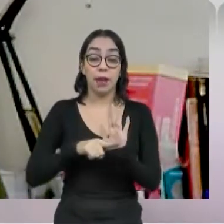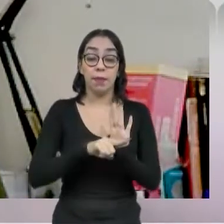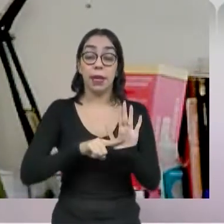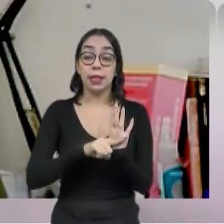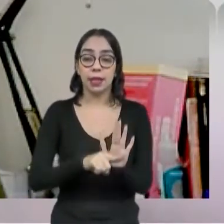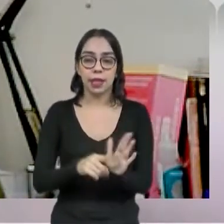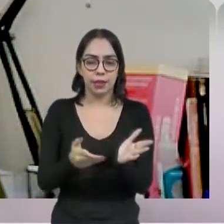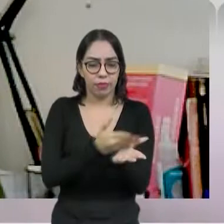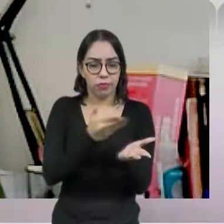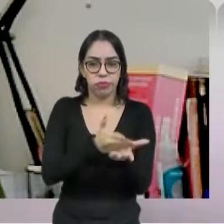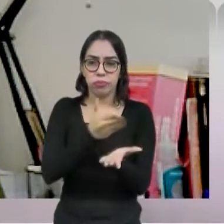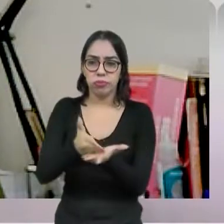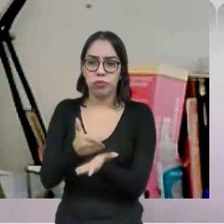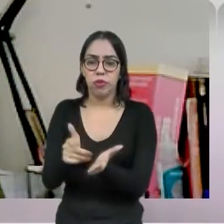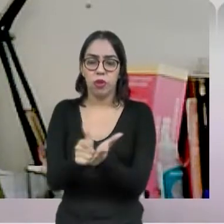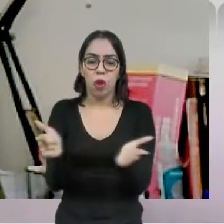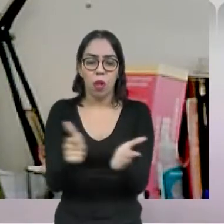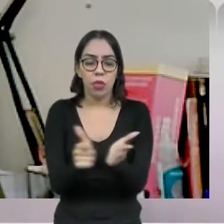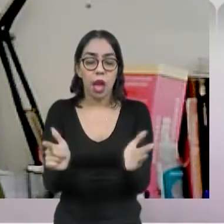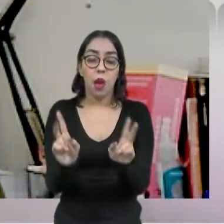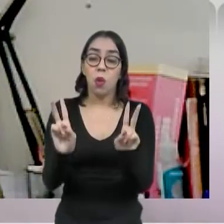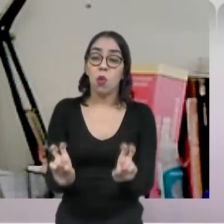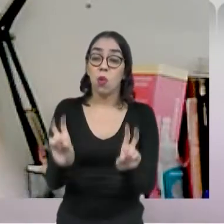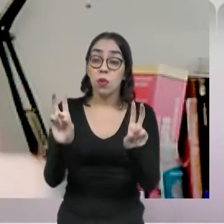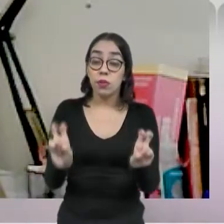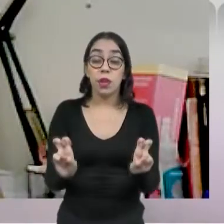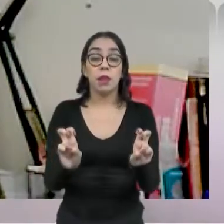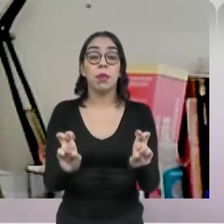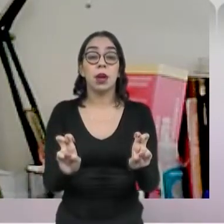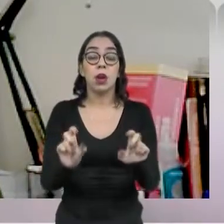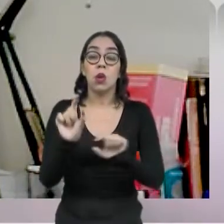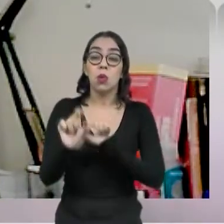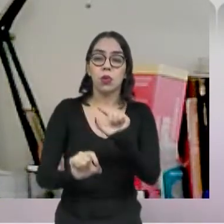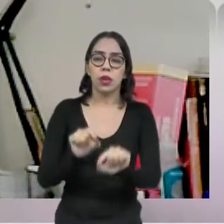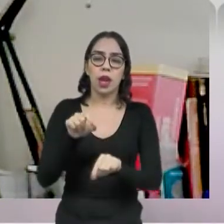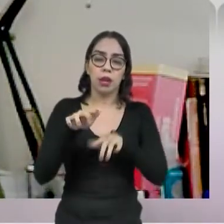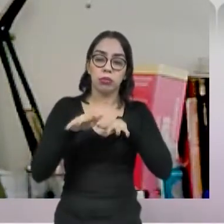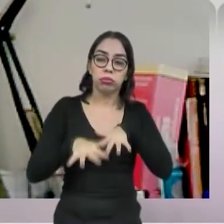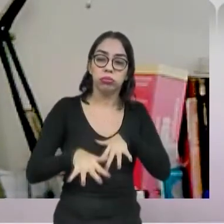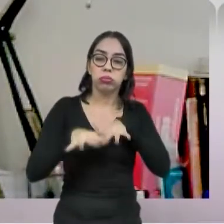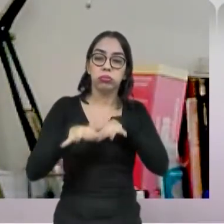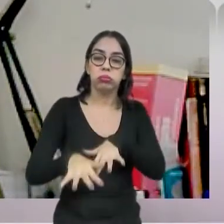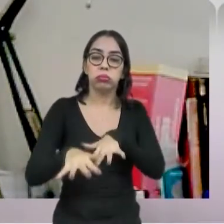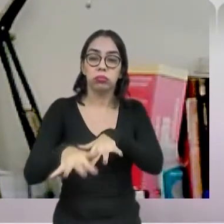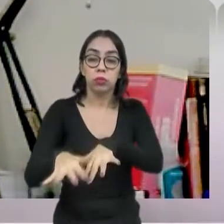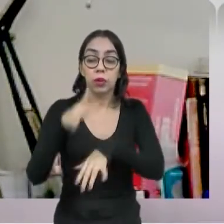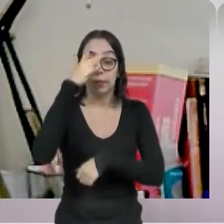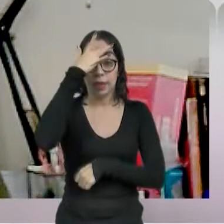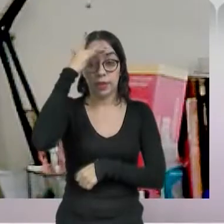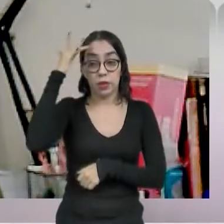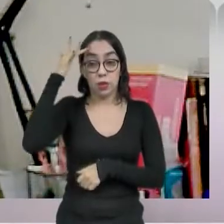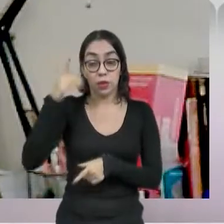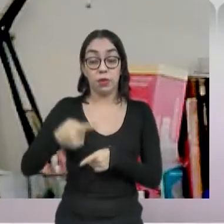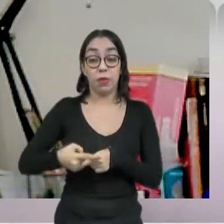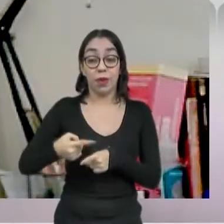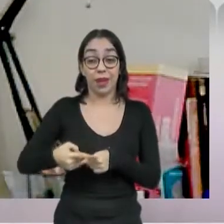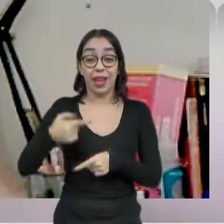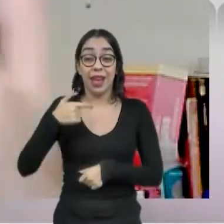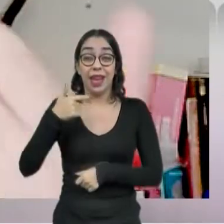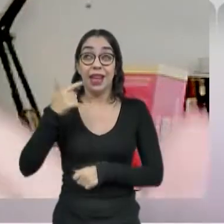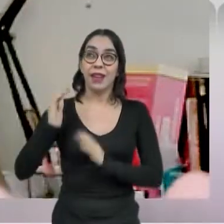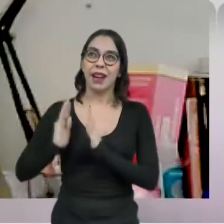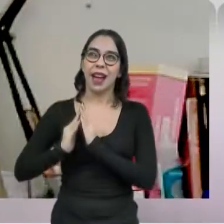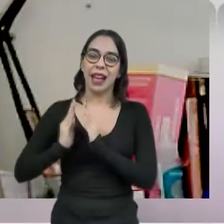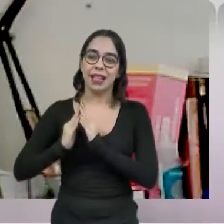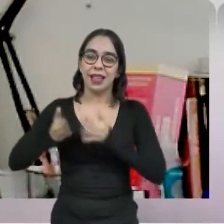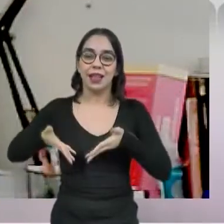mesmo, no universo das romarias. Eu como alguém que nasceu no litoral, no meio urbano,